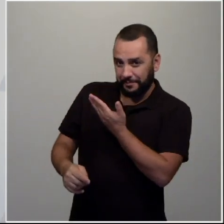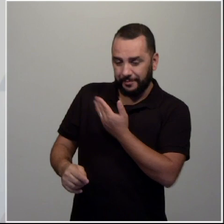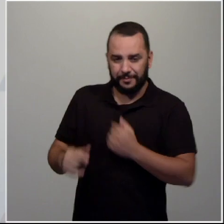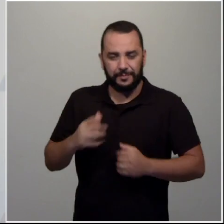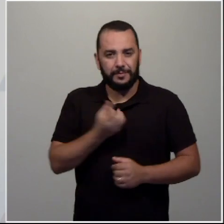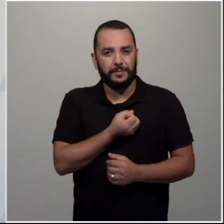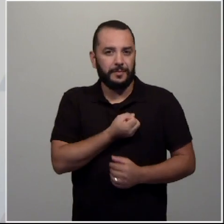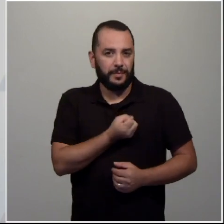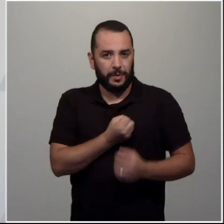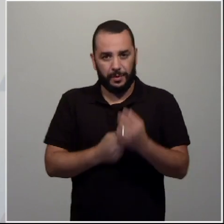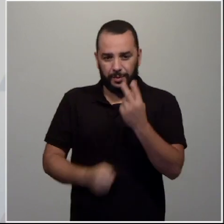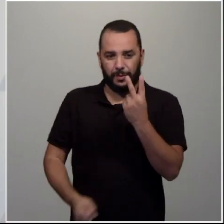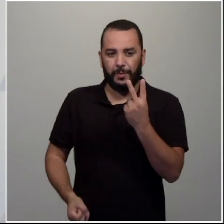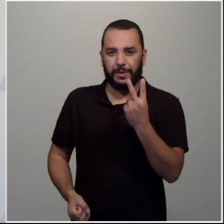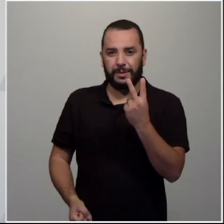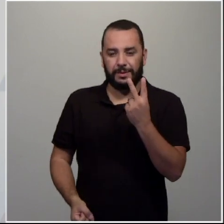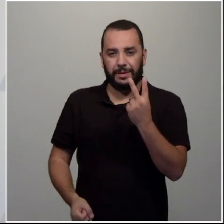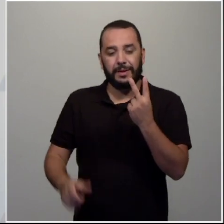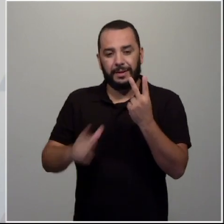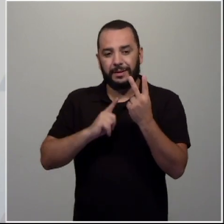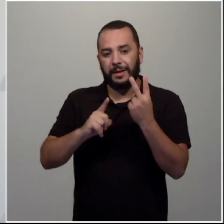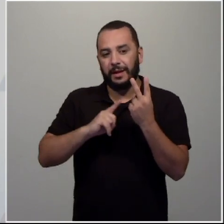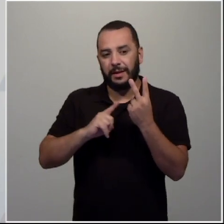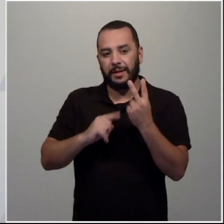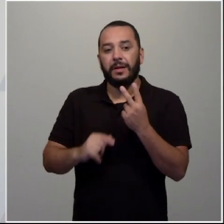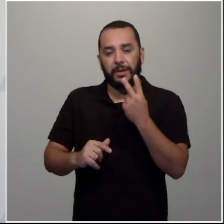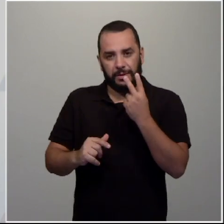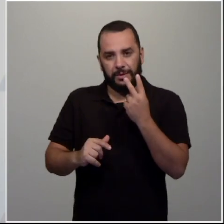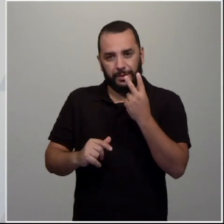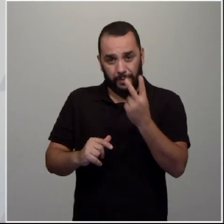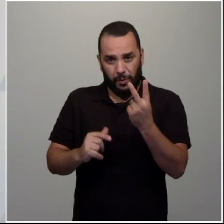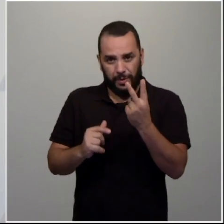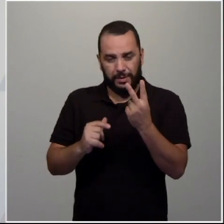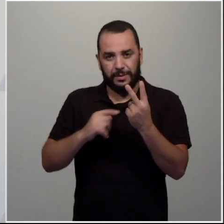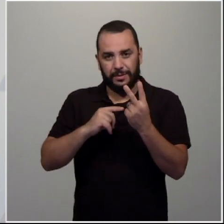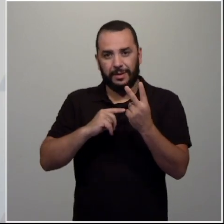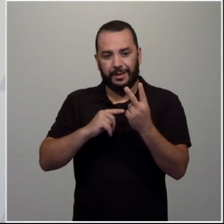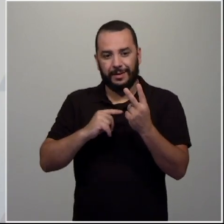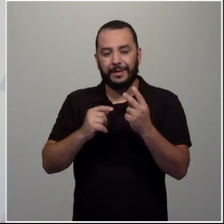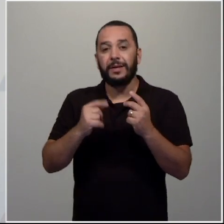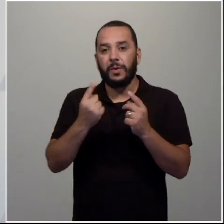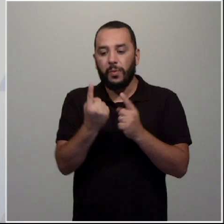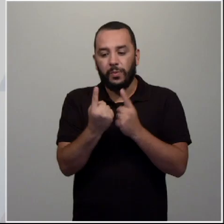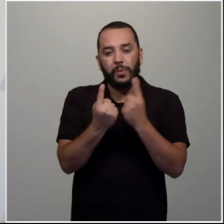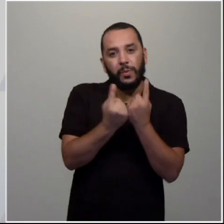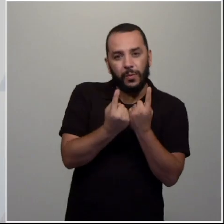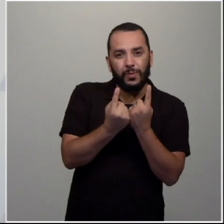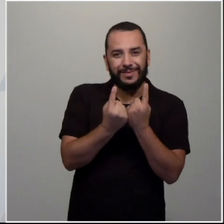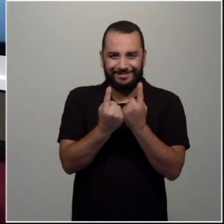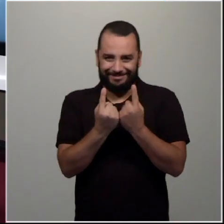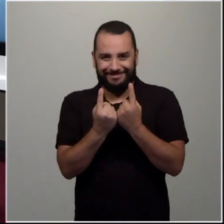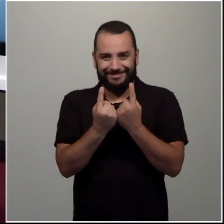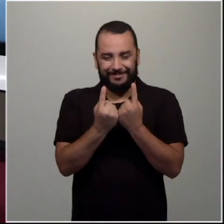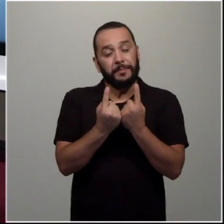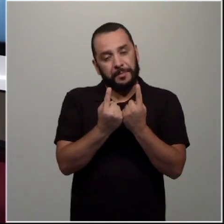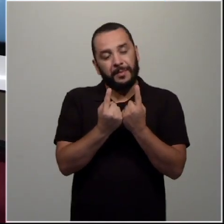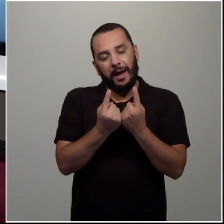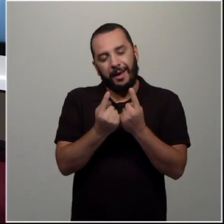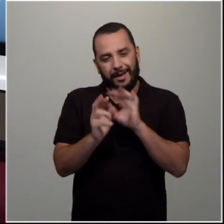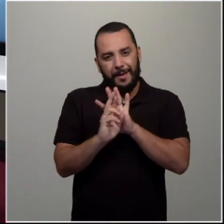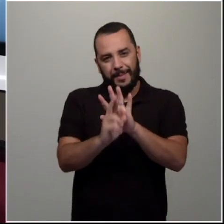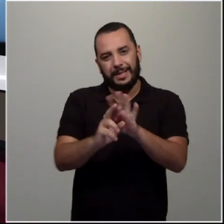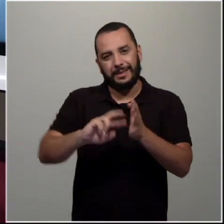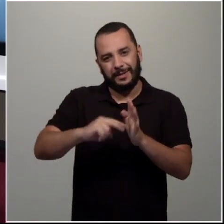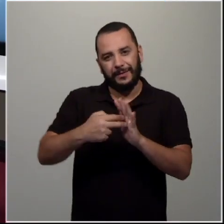número 2 a gente vai ver que tem dois símbolos 11 nele um do lado do outro para representar o número